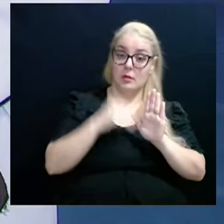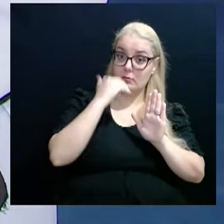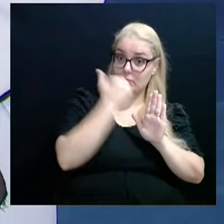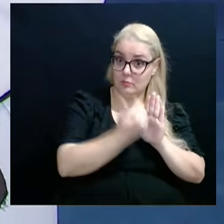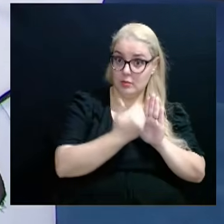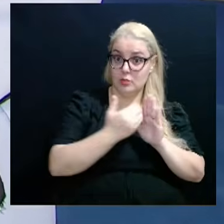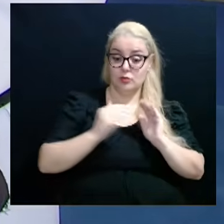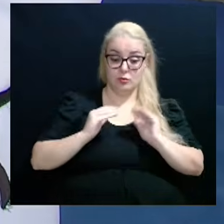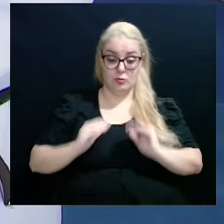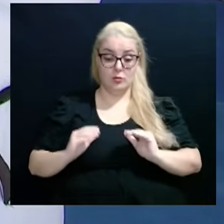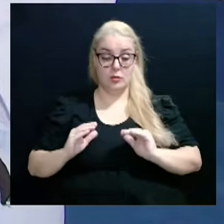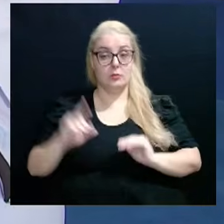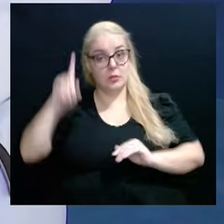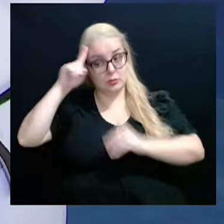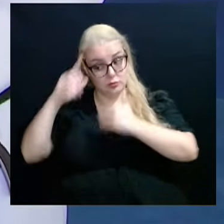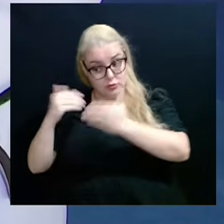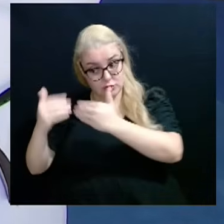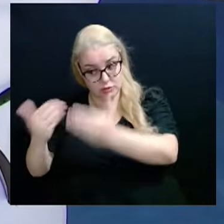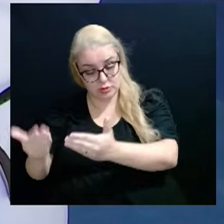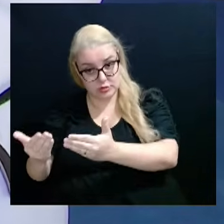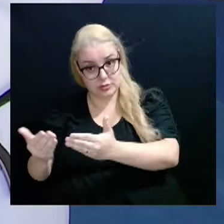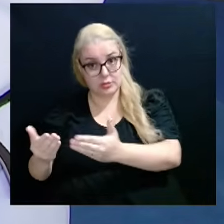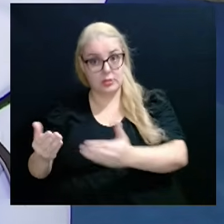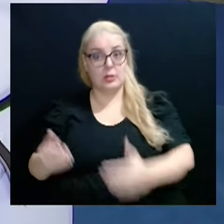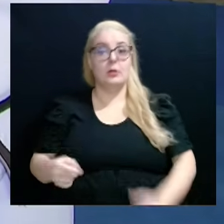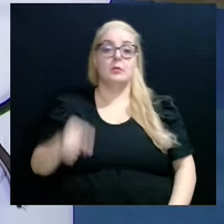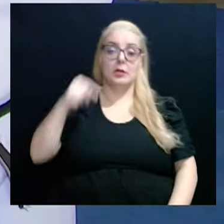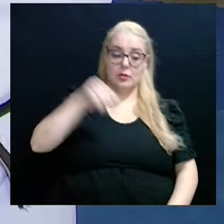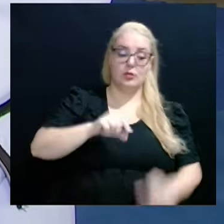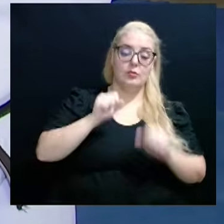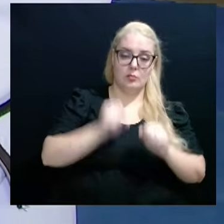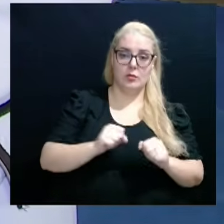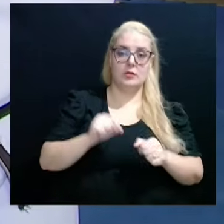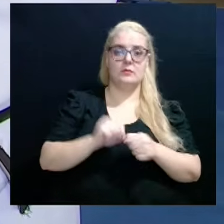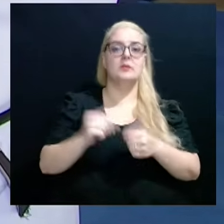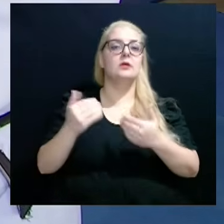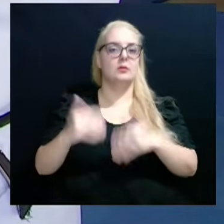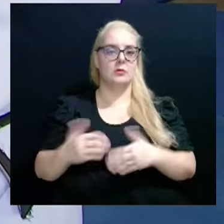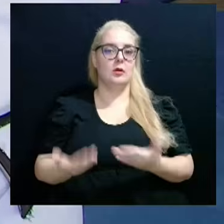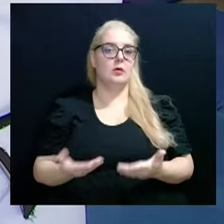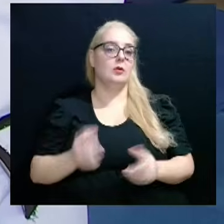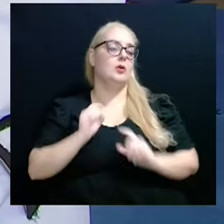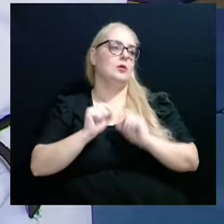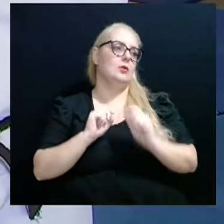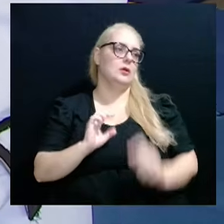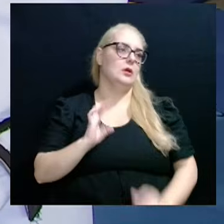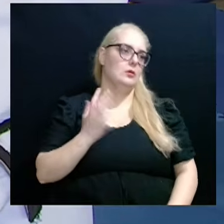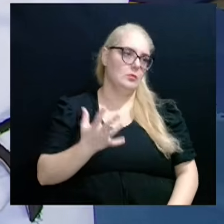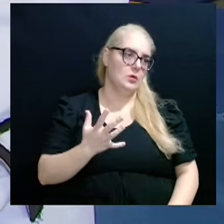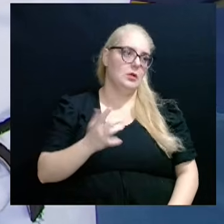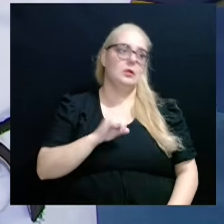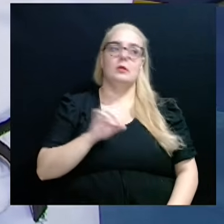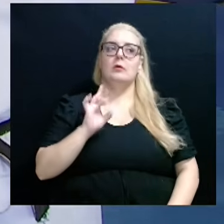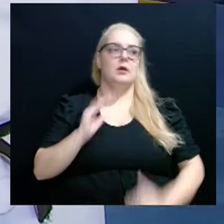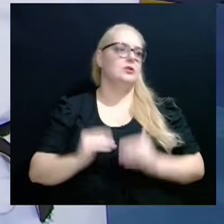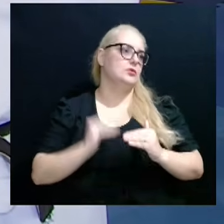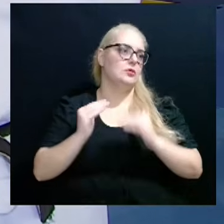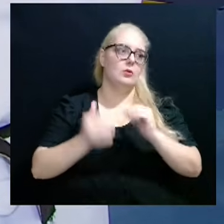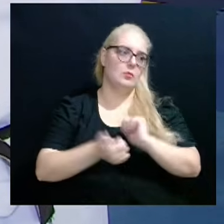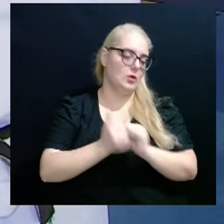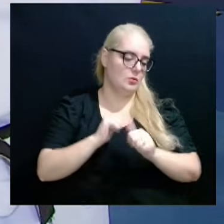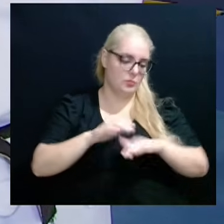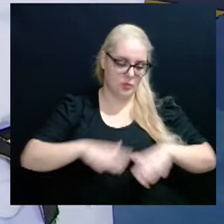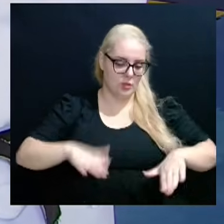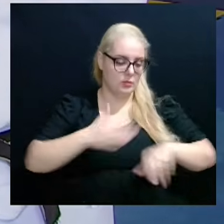com que ele fique apto a fazer o exame. Ou seja, não basta o desempenho no esporte, né, nos treinos em si, mas também a